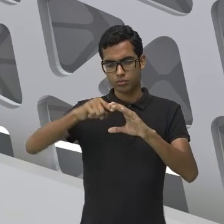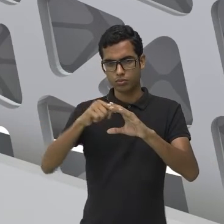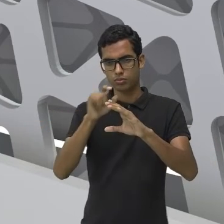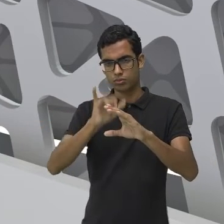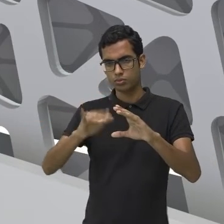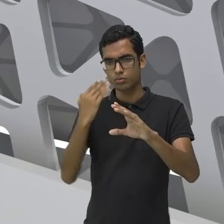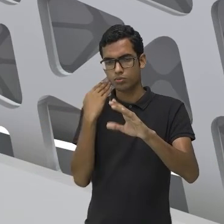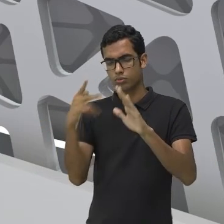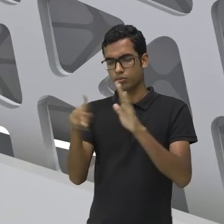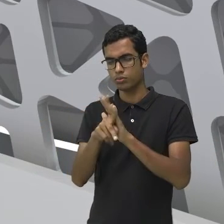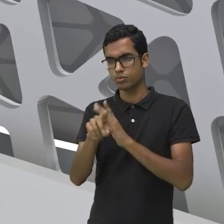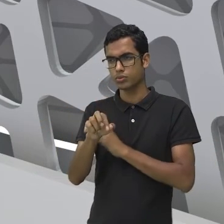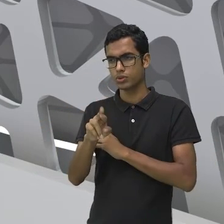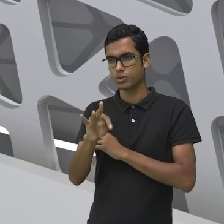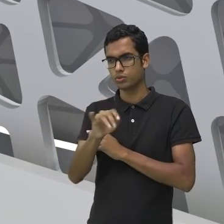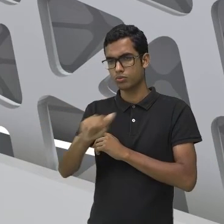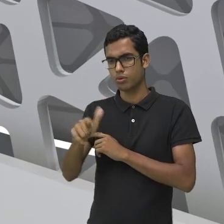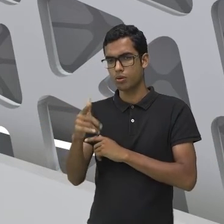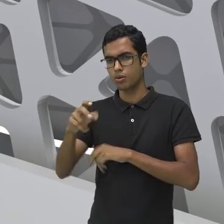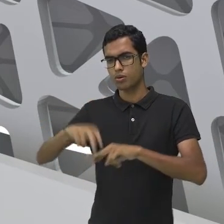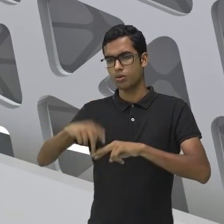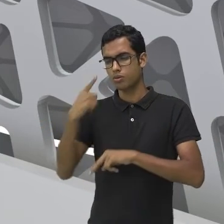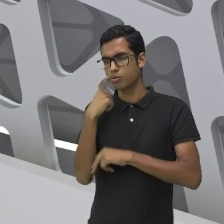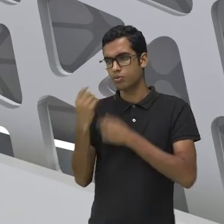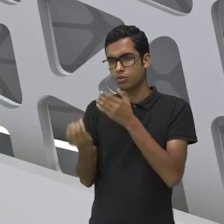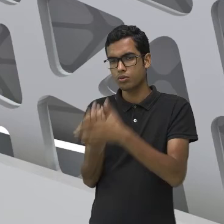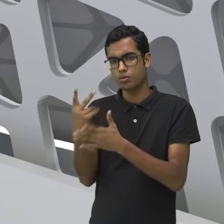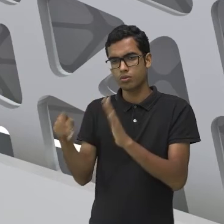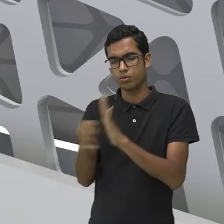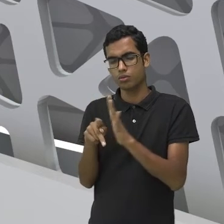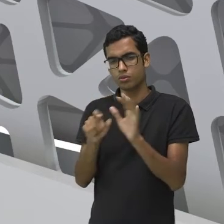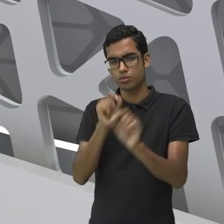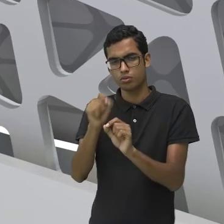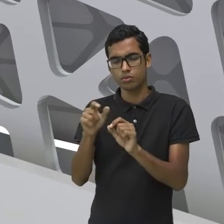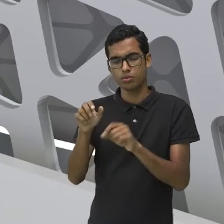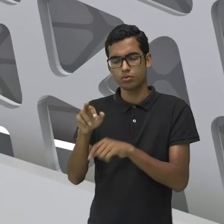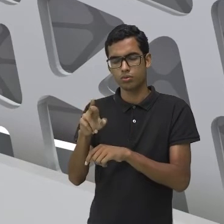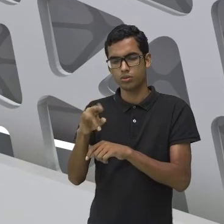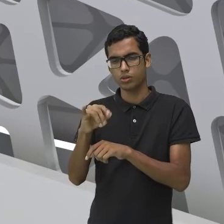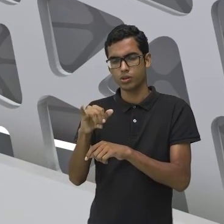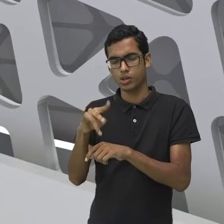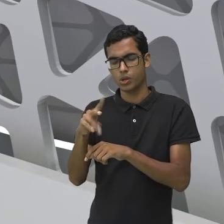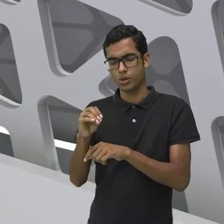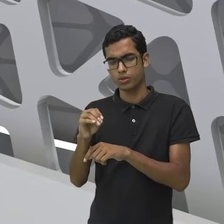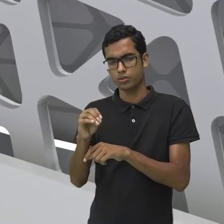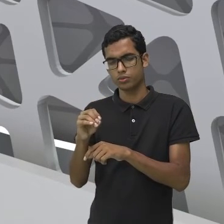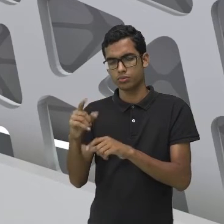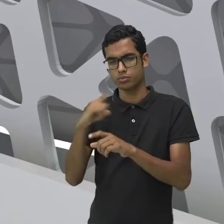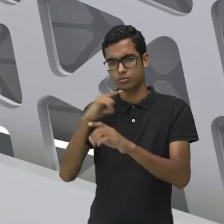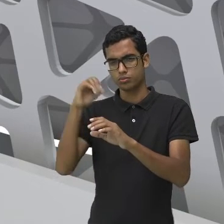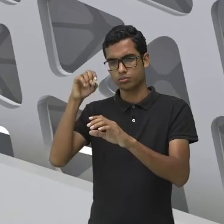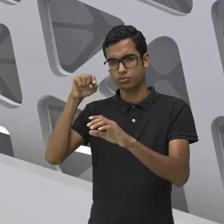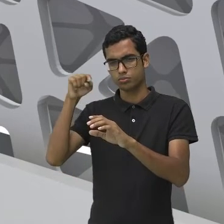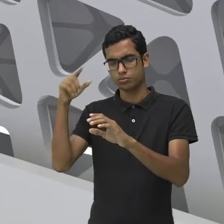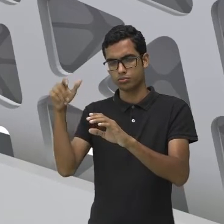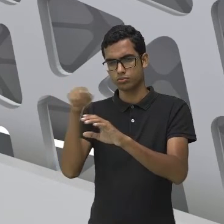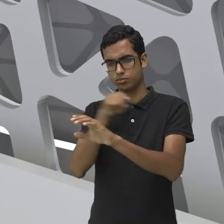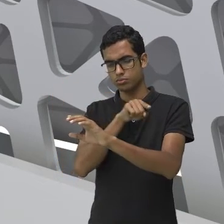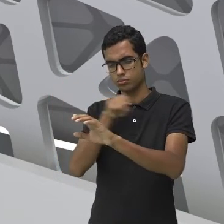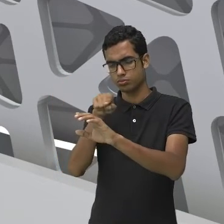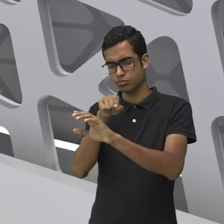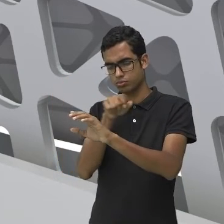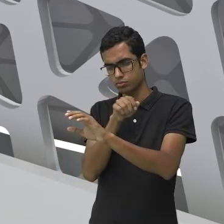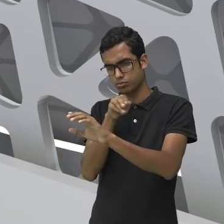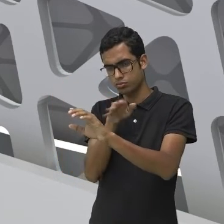uma imagem virtual, porque ela é feita pelo prolongamento dos raios refletidos. Essa é a primeira